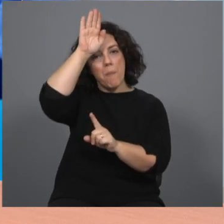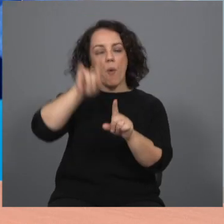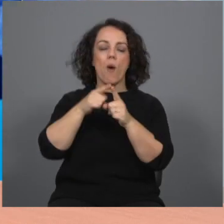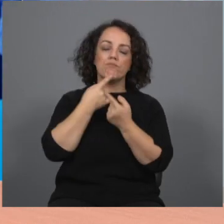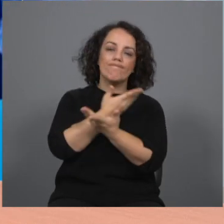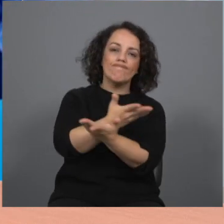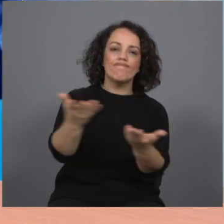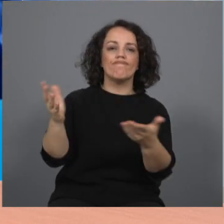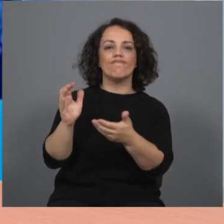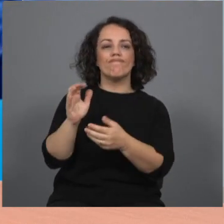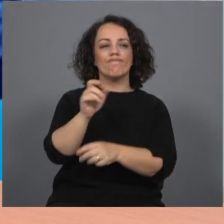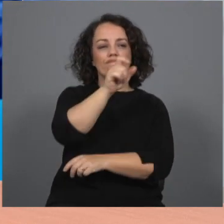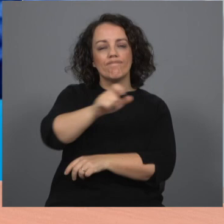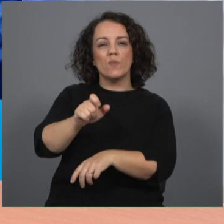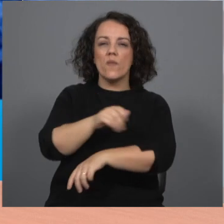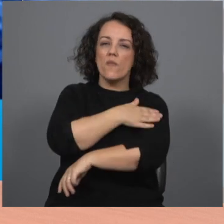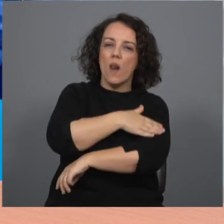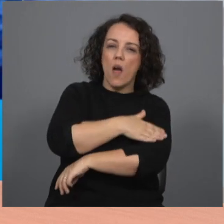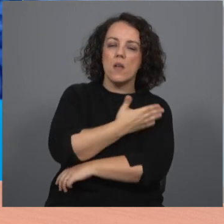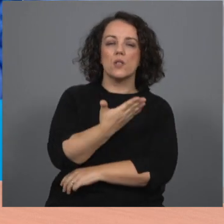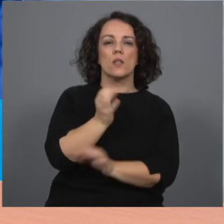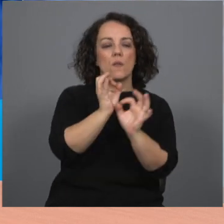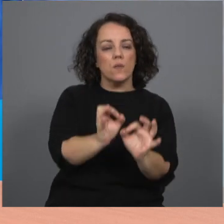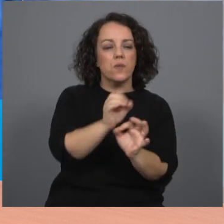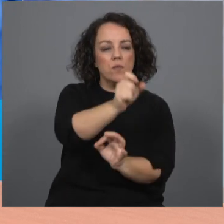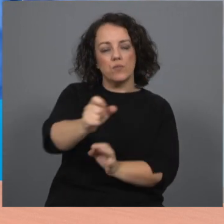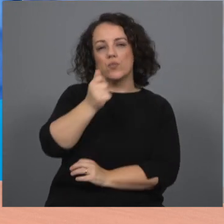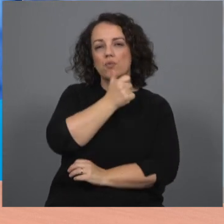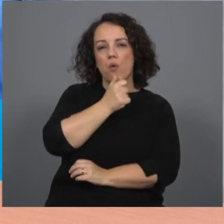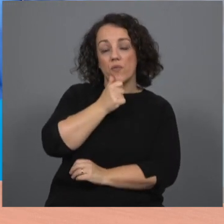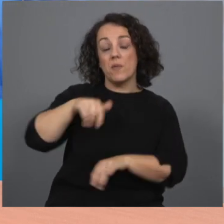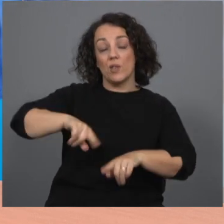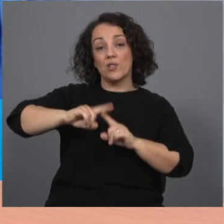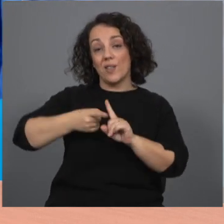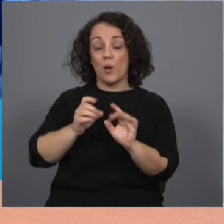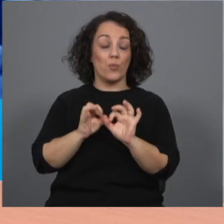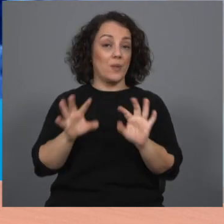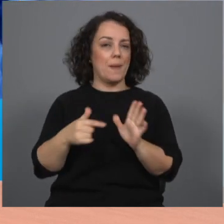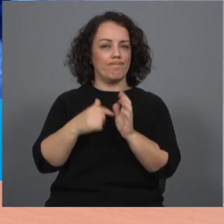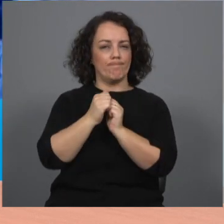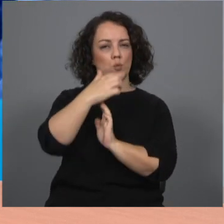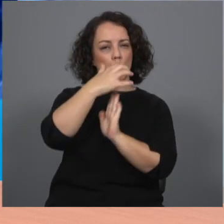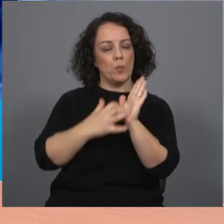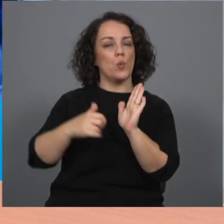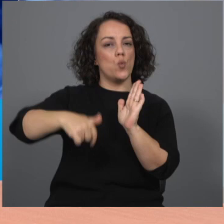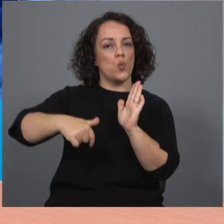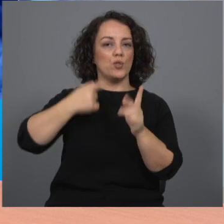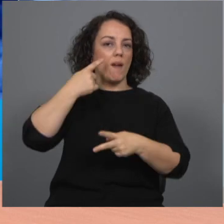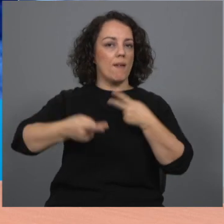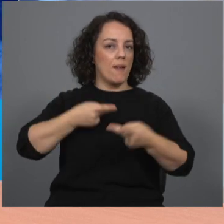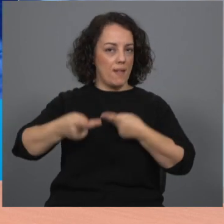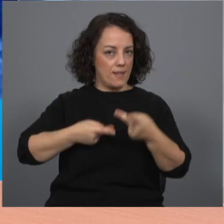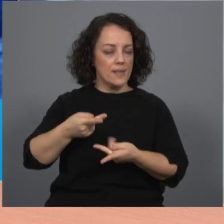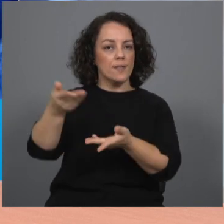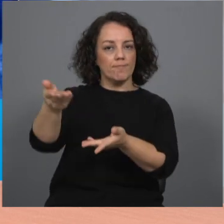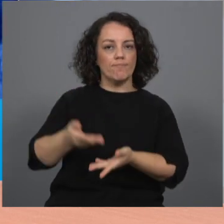fragilidade e sobre o cuidado de quem sofre, que acontece também este ano. Um documento que queremos hoje analisar com o